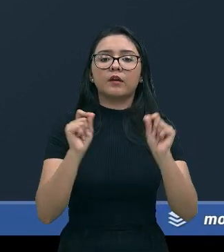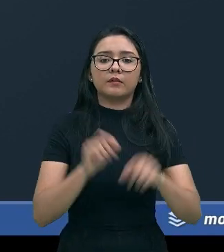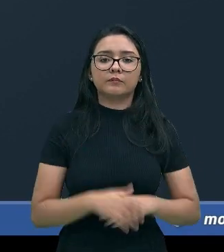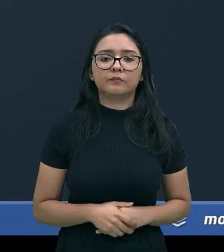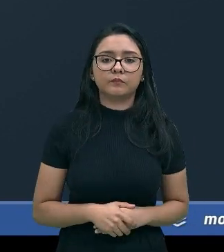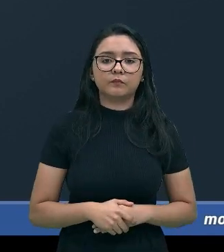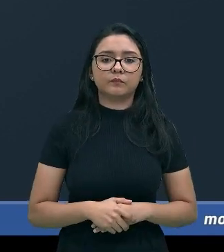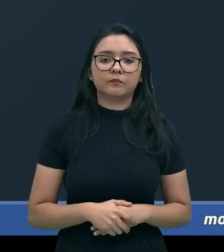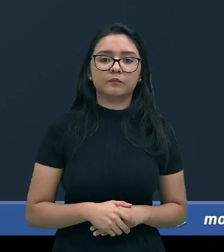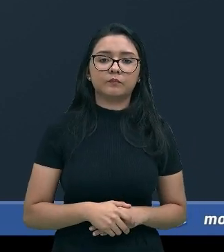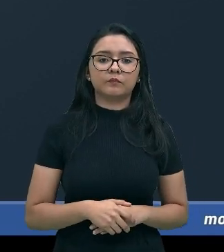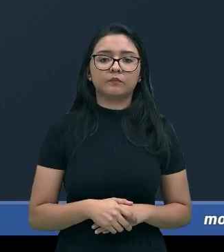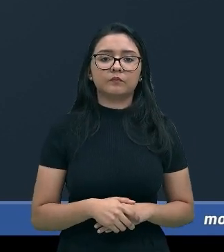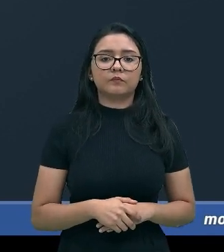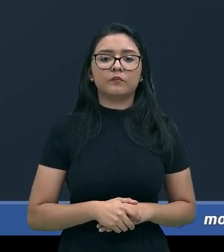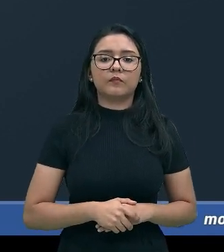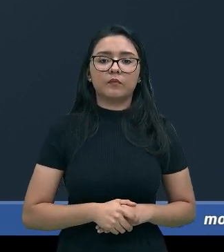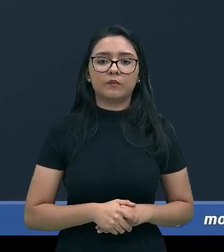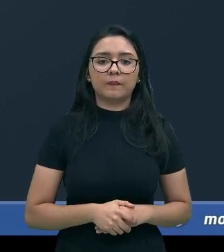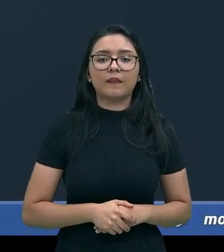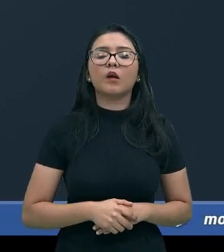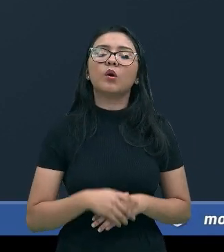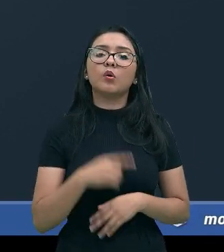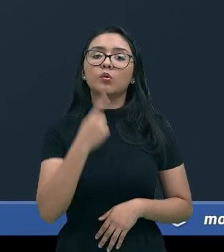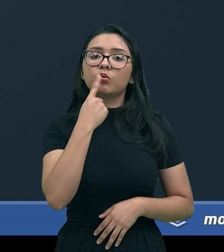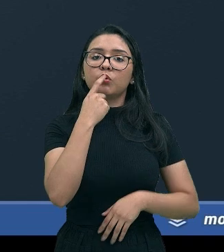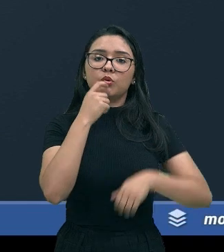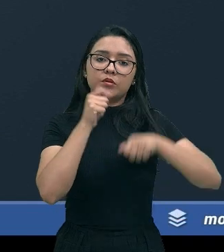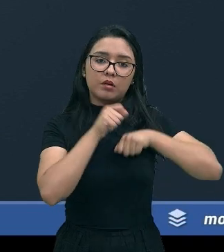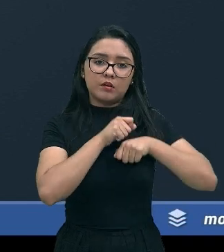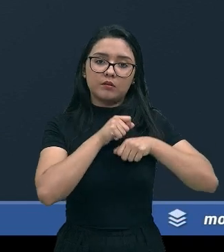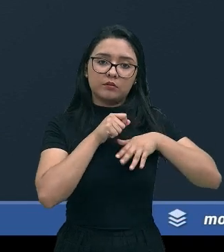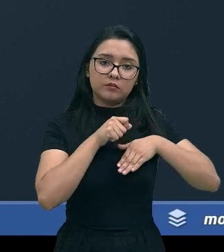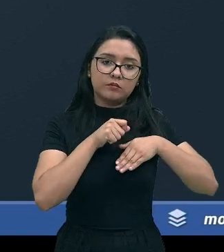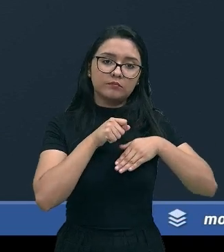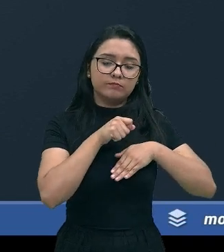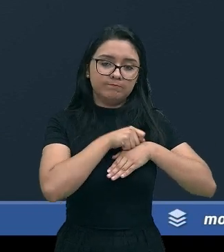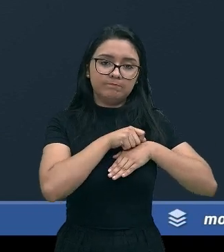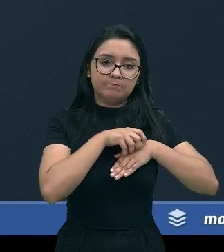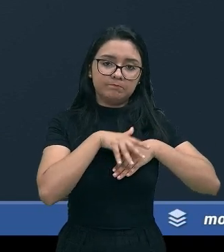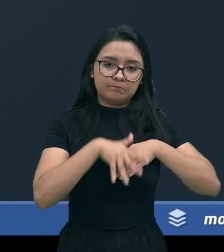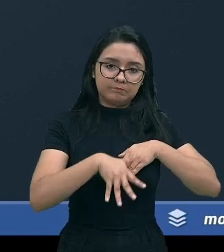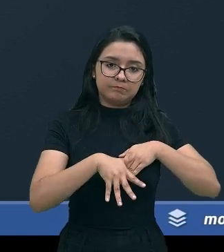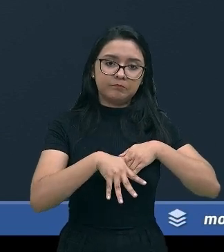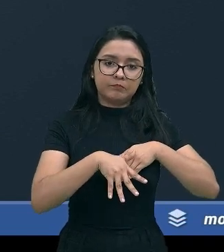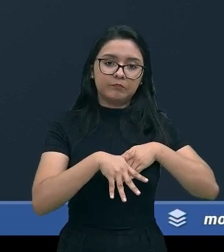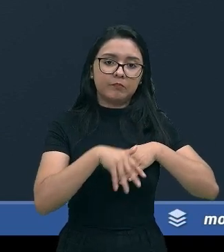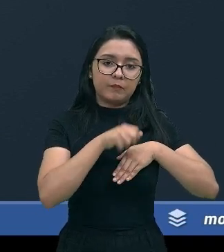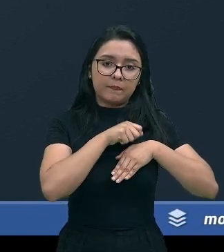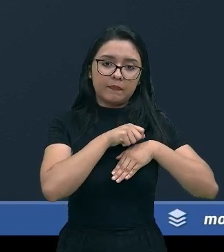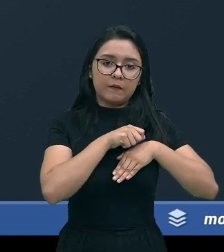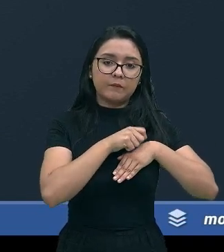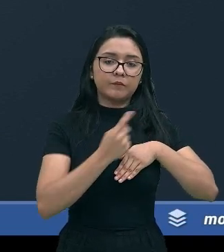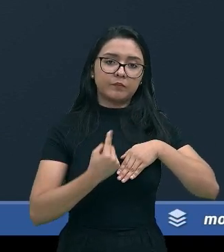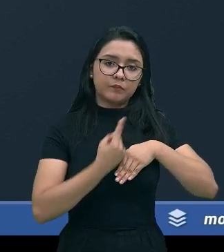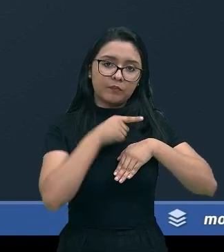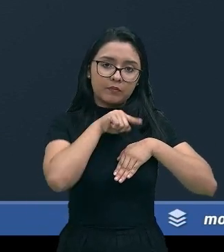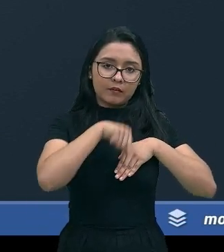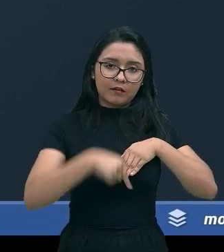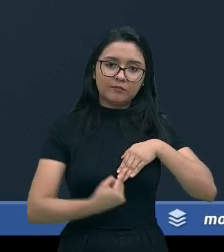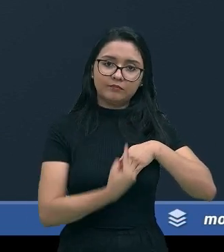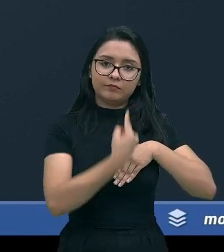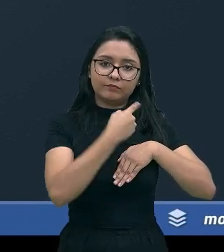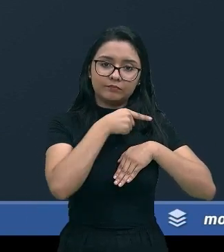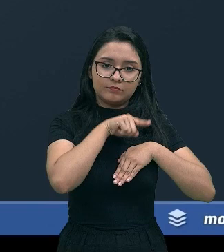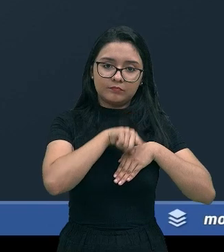só, o sangue chegando, né, tanto do corpo quanto dos pulmões, né? Então, a gente observa no lado direito ali que